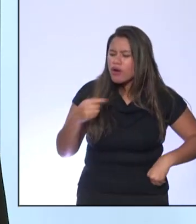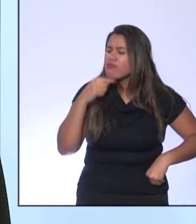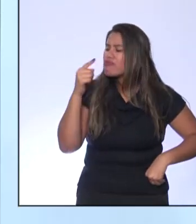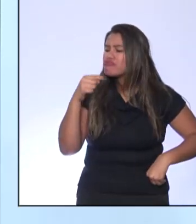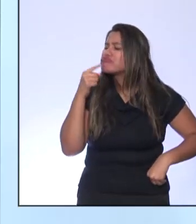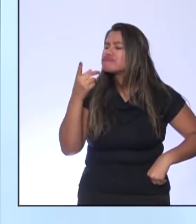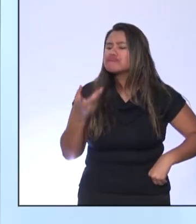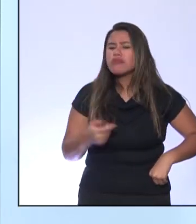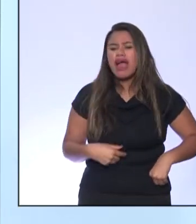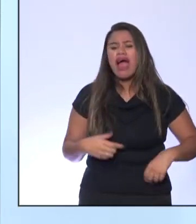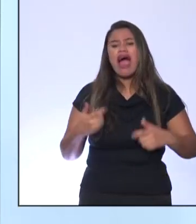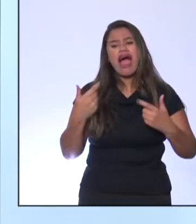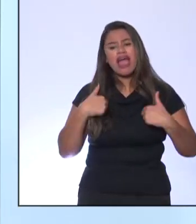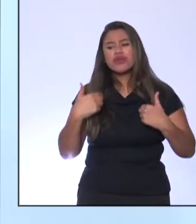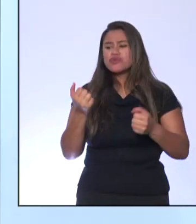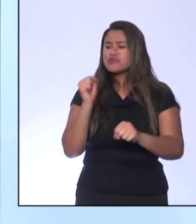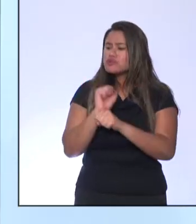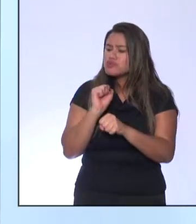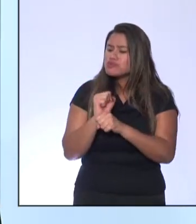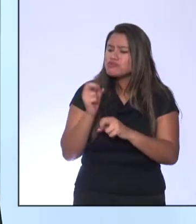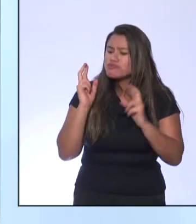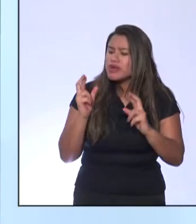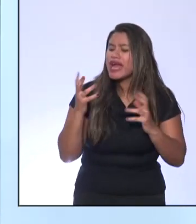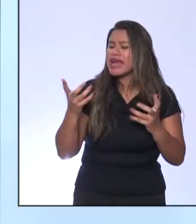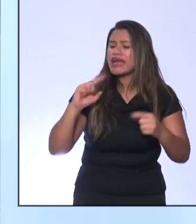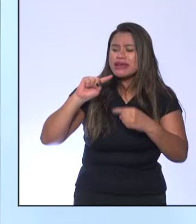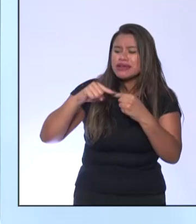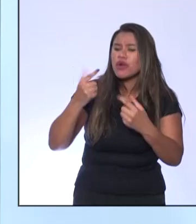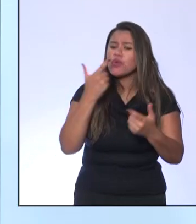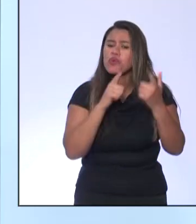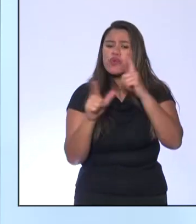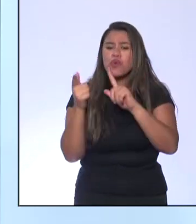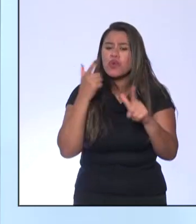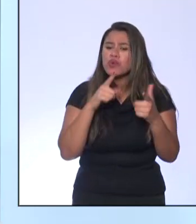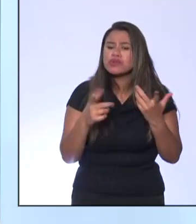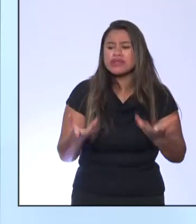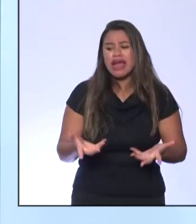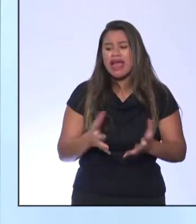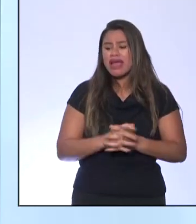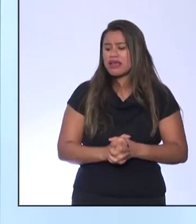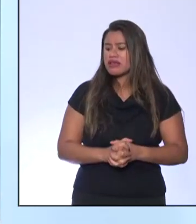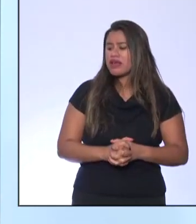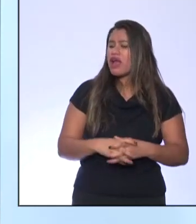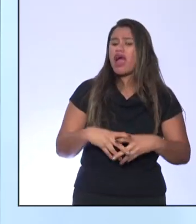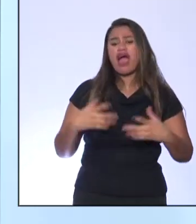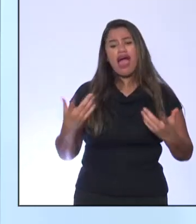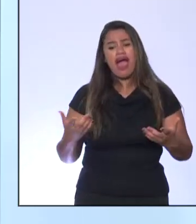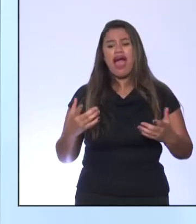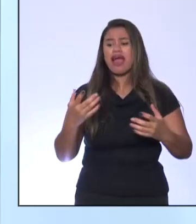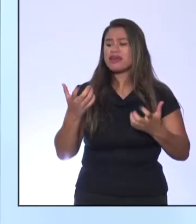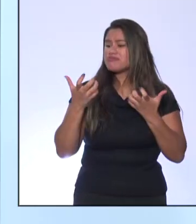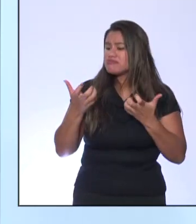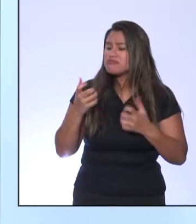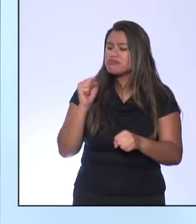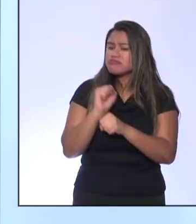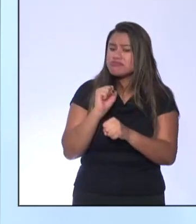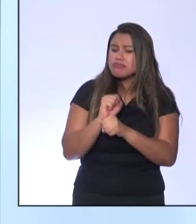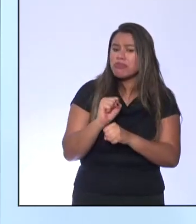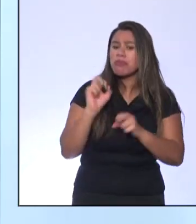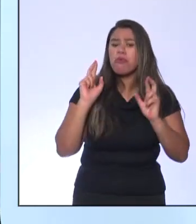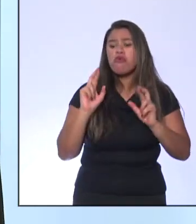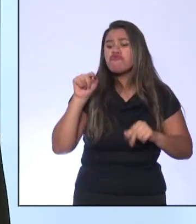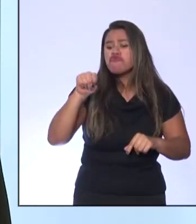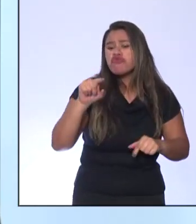que você conseguisse atingir os objetivos. Eu esperava que você ficasse quietinho na aula. Esse tipo de coisa acontece.